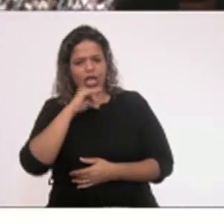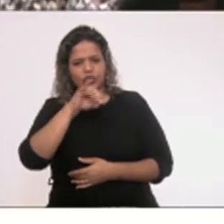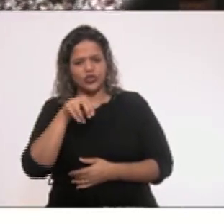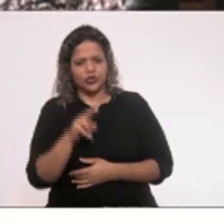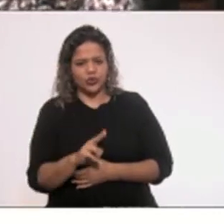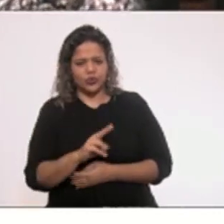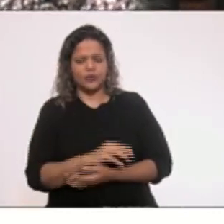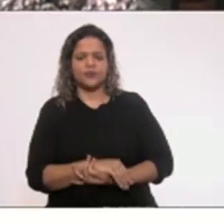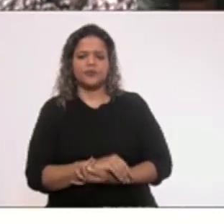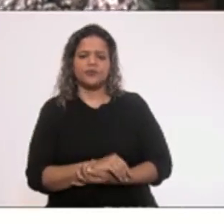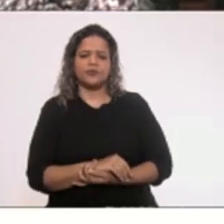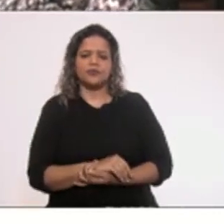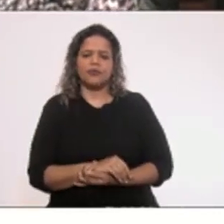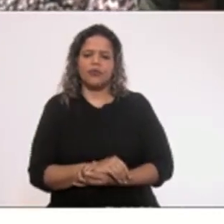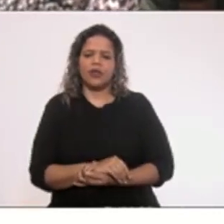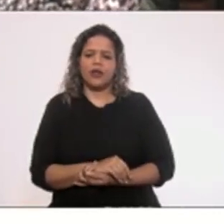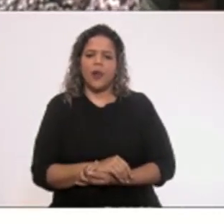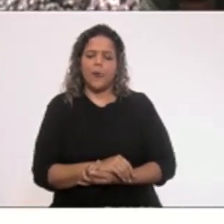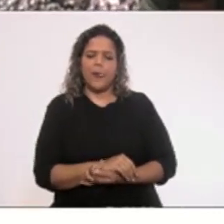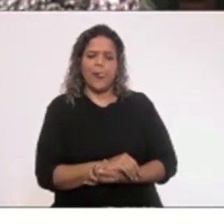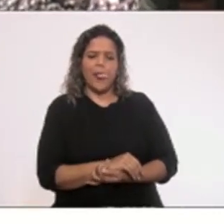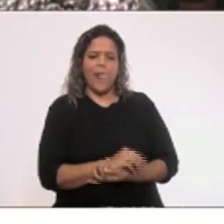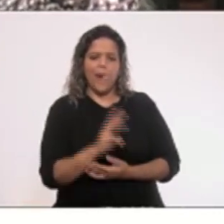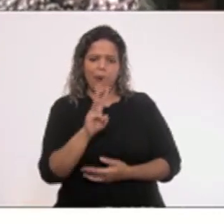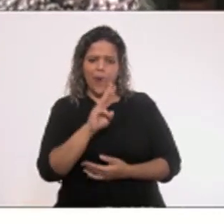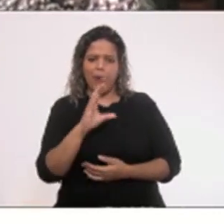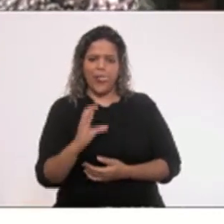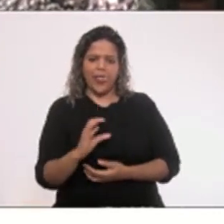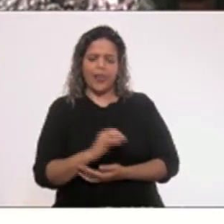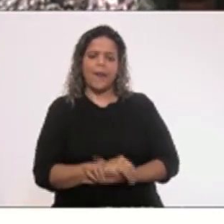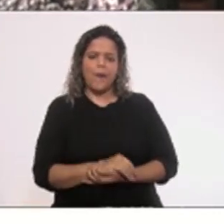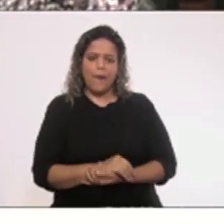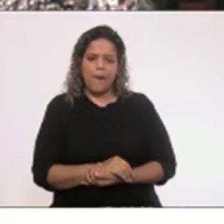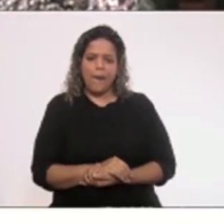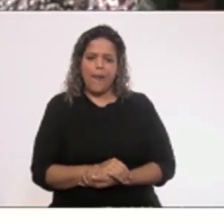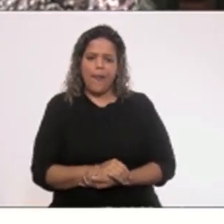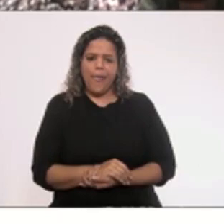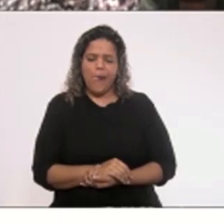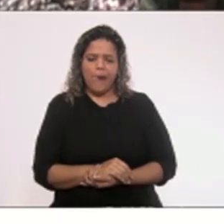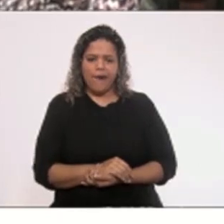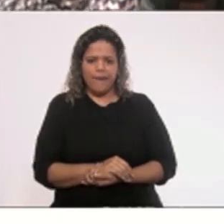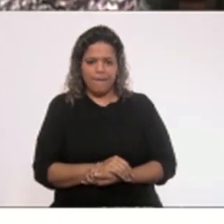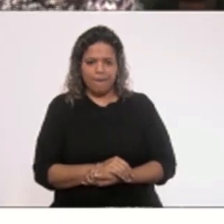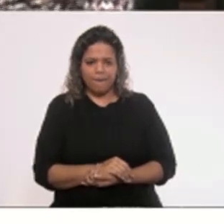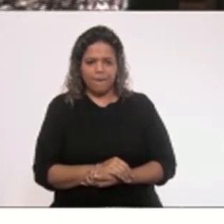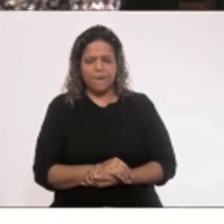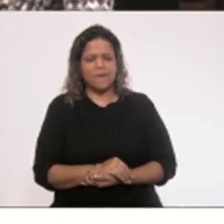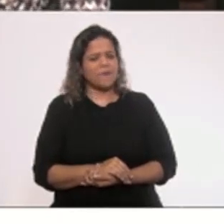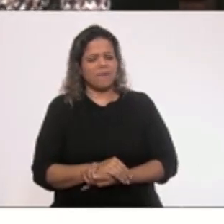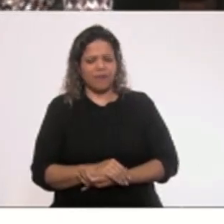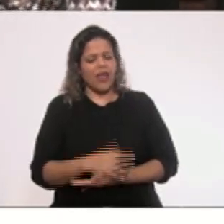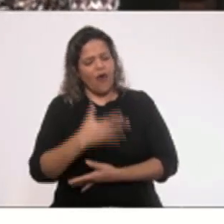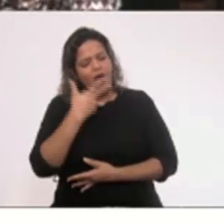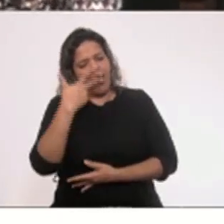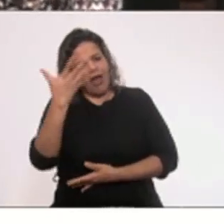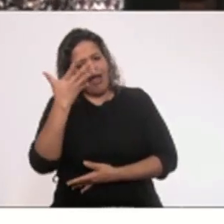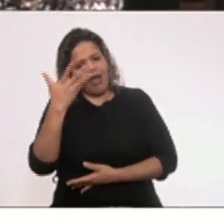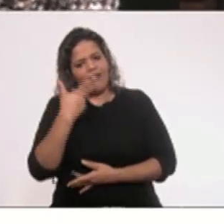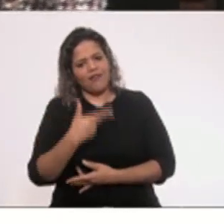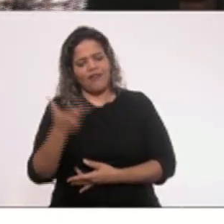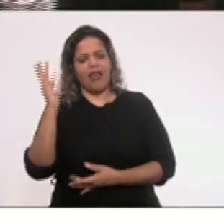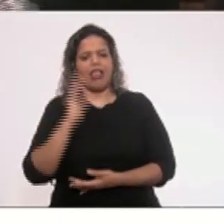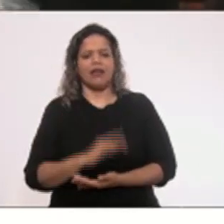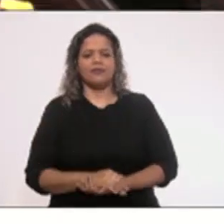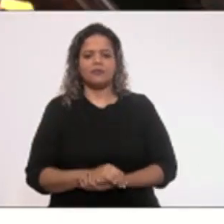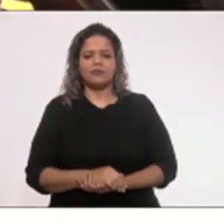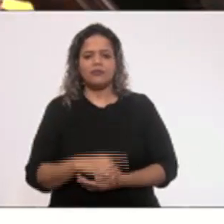ordem. É uma parte, conceder uma parte. Valdec vai fazer uma parte, em seguida concede. Conceda uma parte. Não, porque eu faço questão de me pronunciar, Vossa Excelência